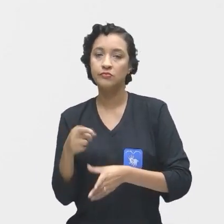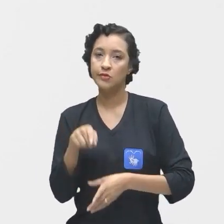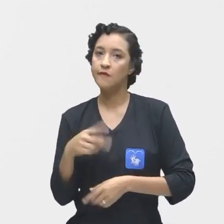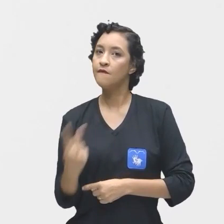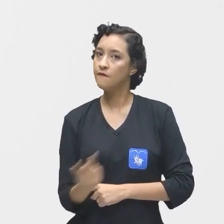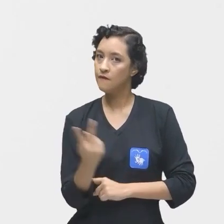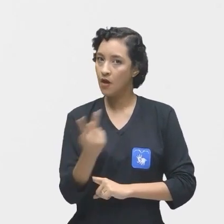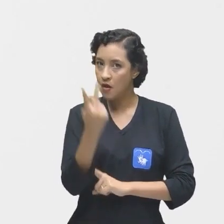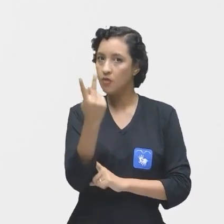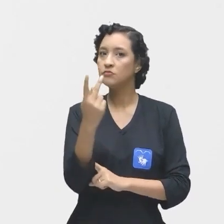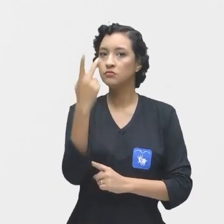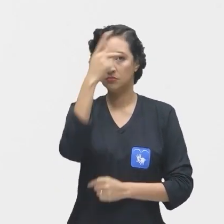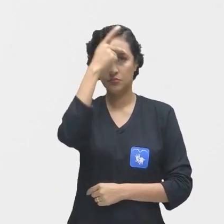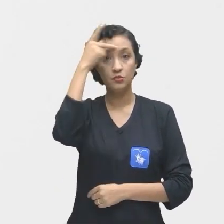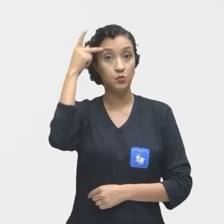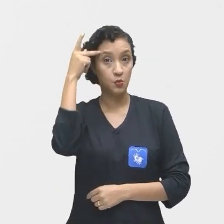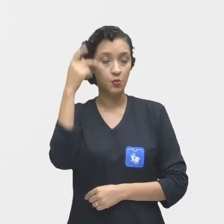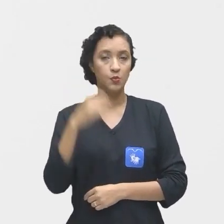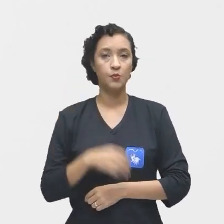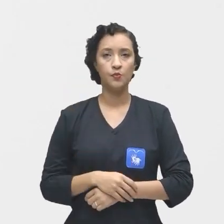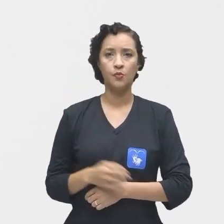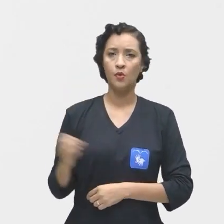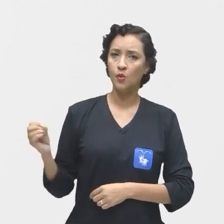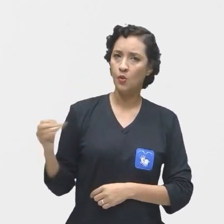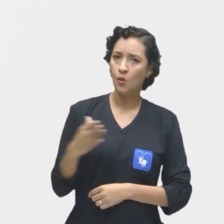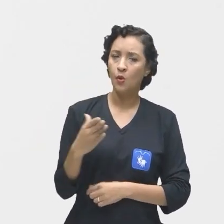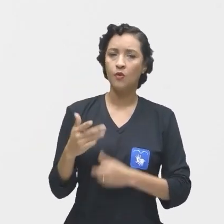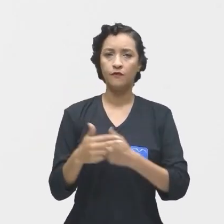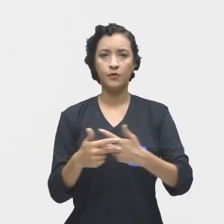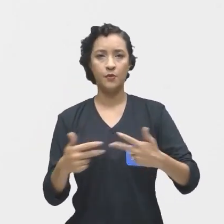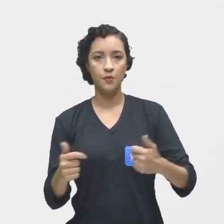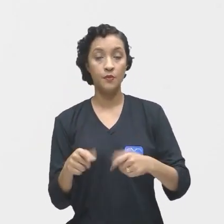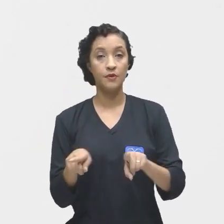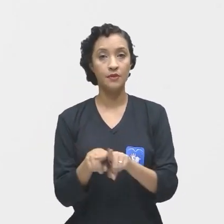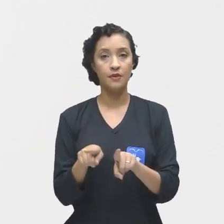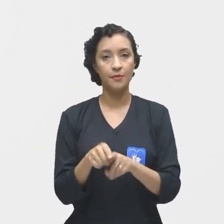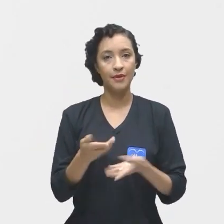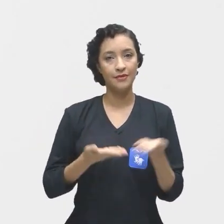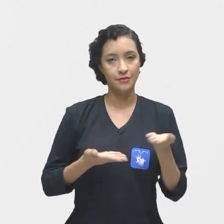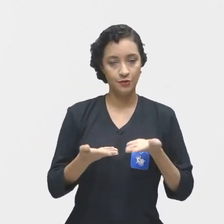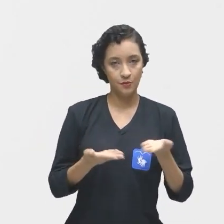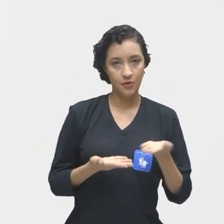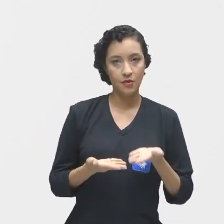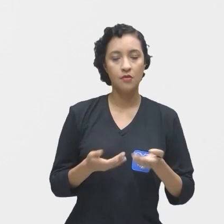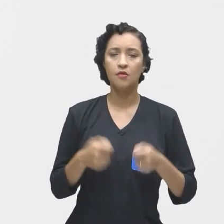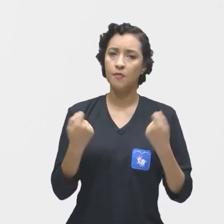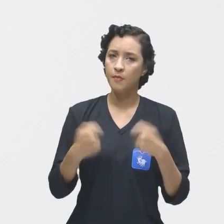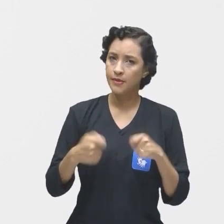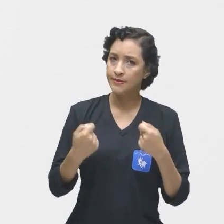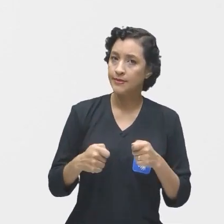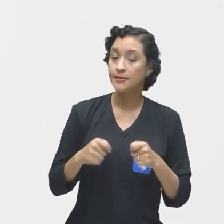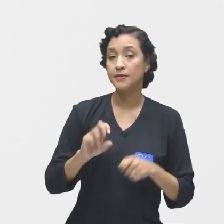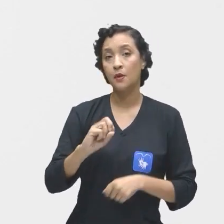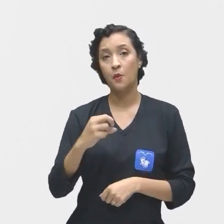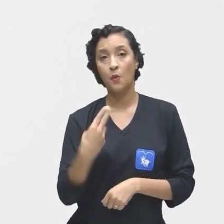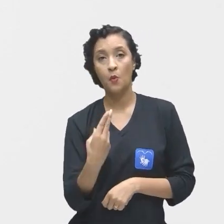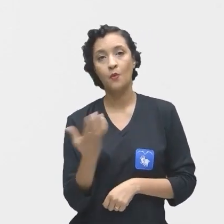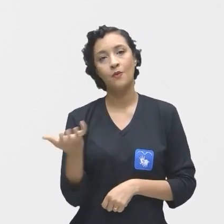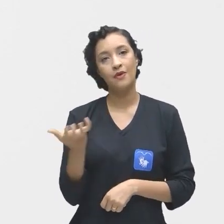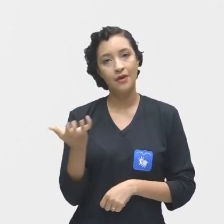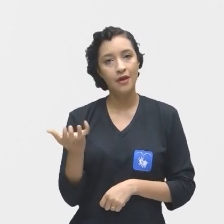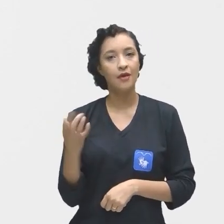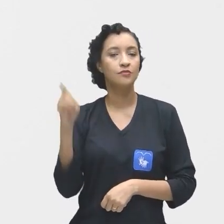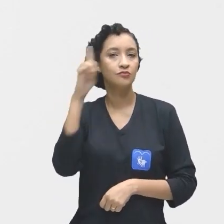pessoas, novos bens e serviços que precisamos ou queremos em nosso dia a